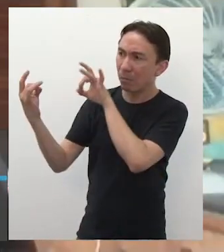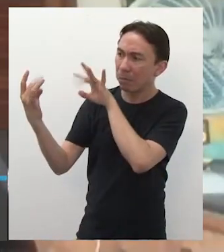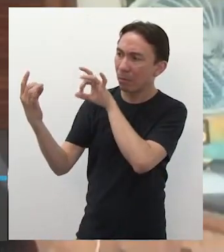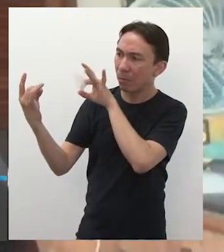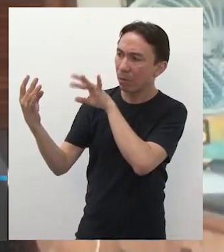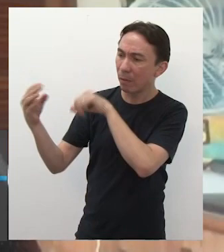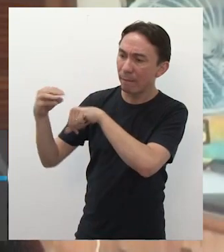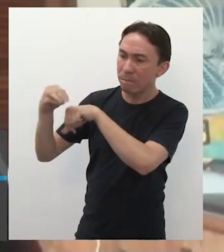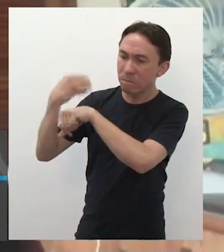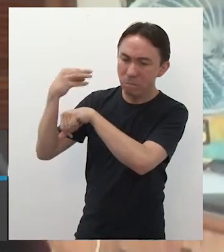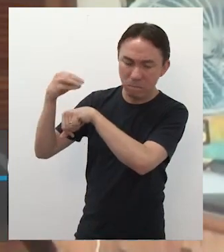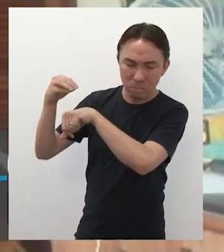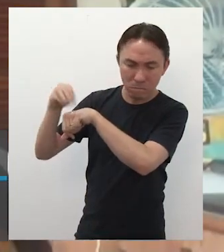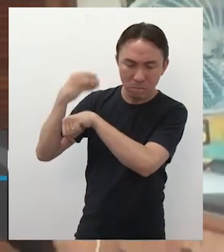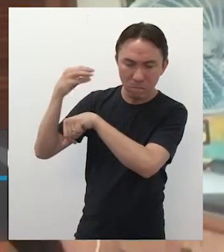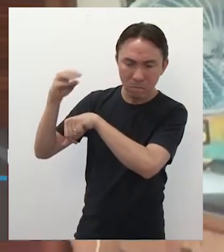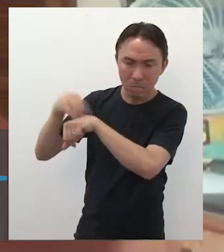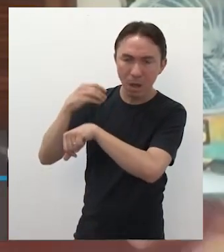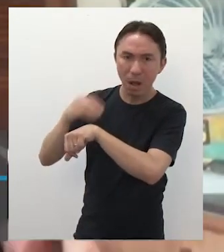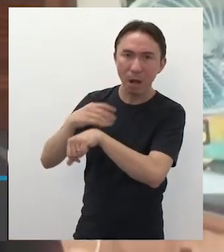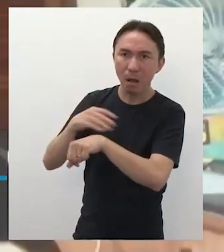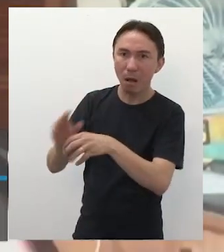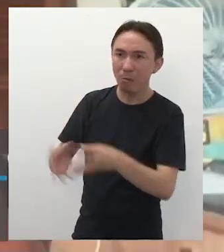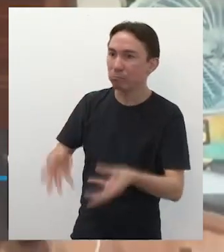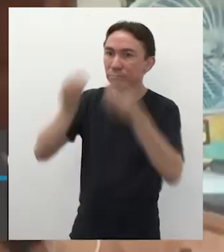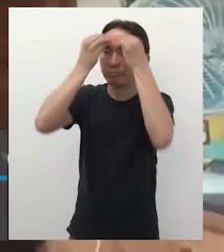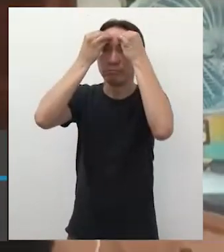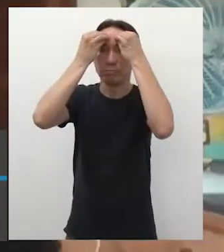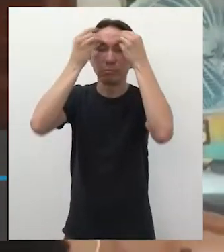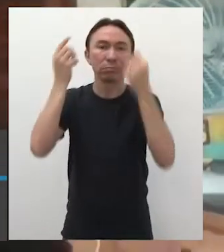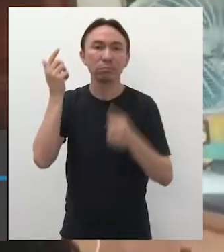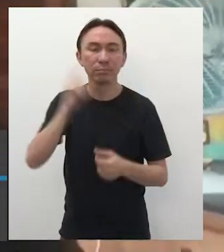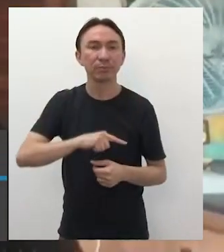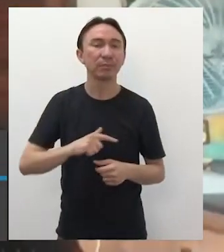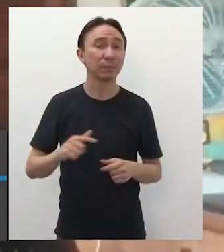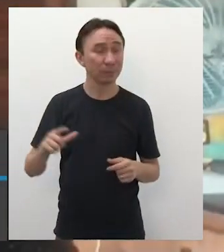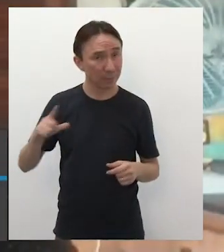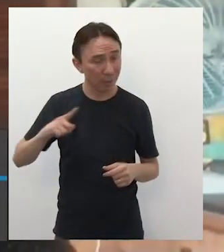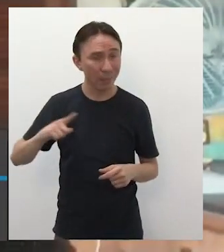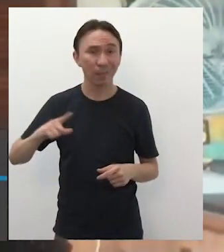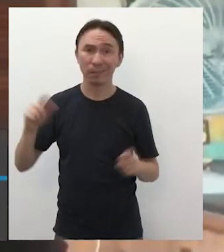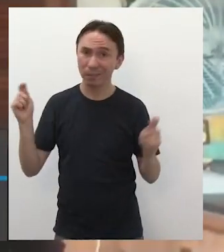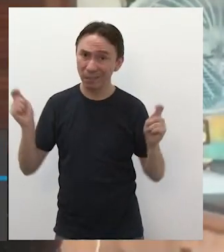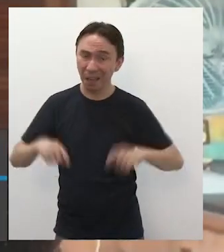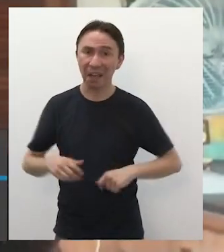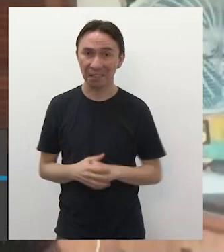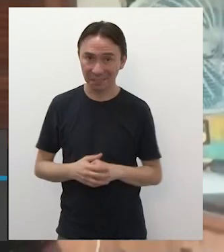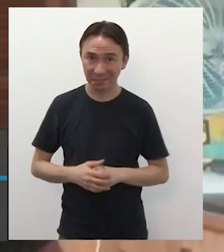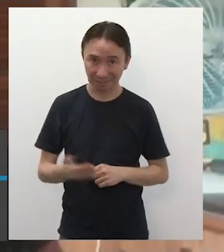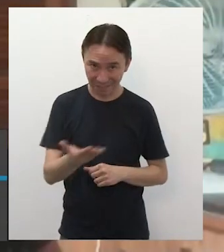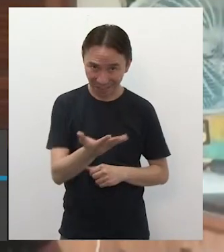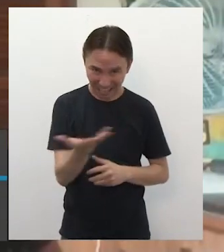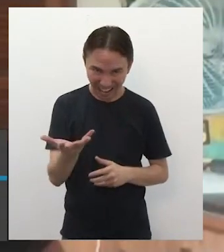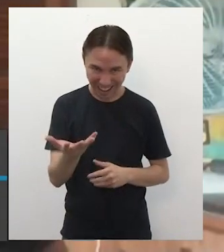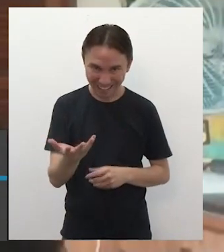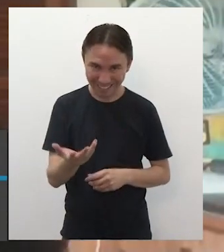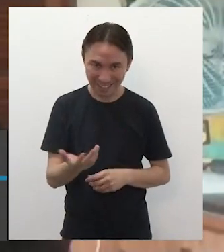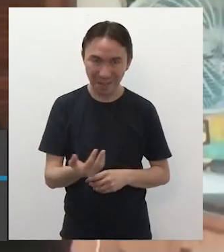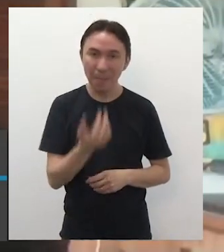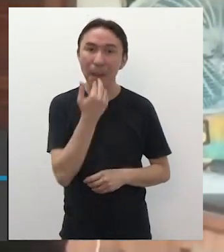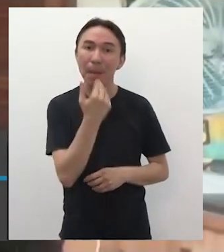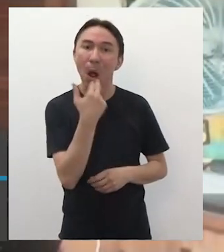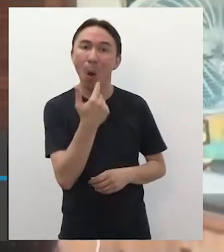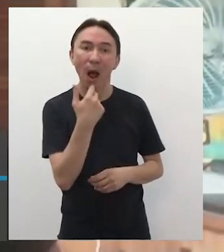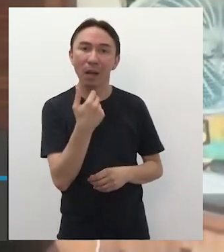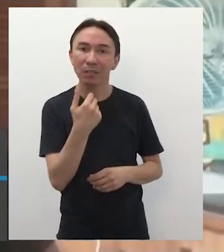jurados. Então, assim, se vocês tiverem curiosidade para ver o que é uma linguagem descritiva, né, um